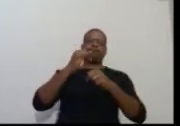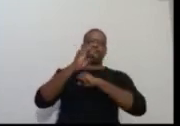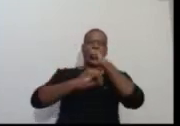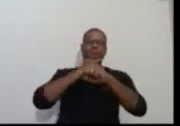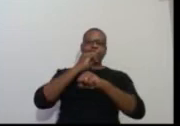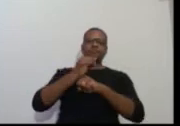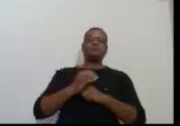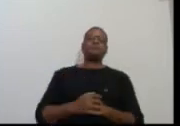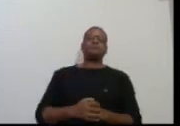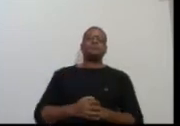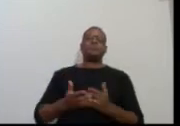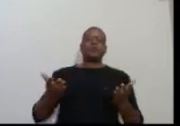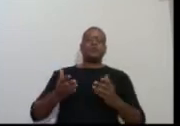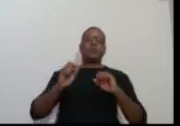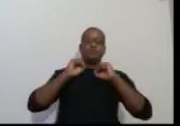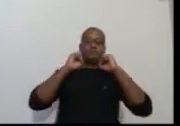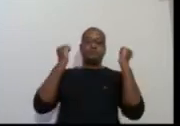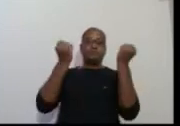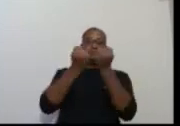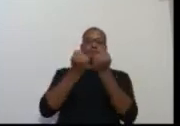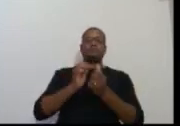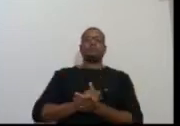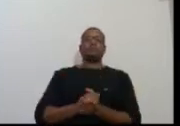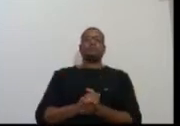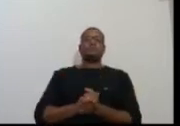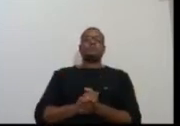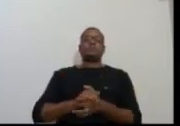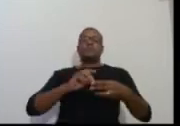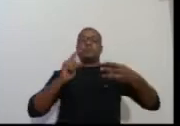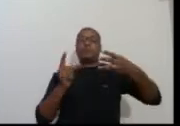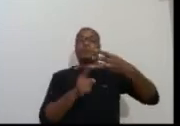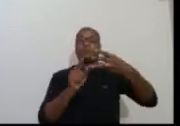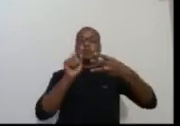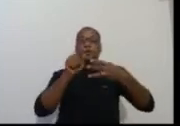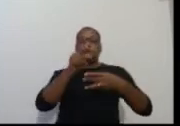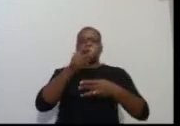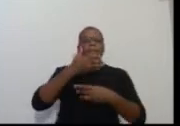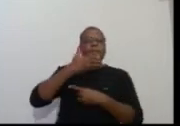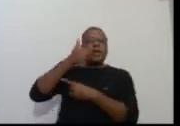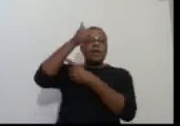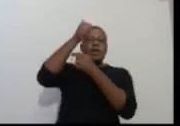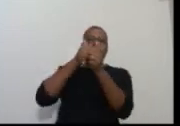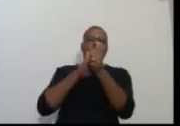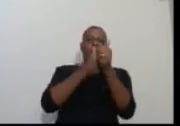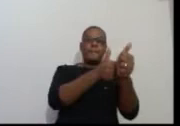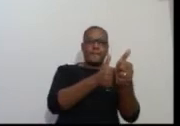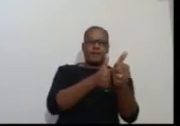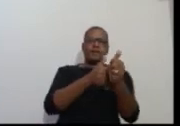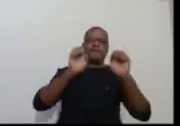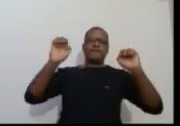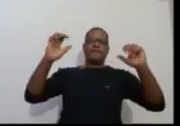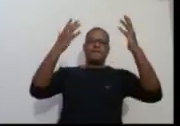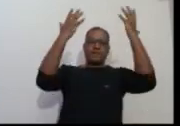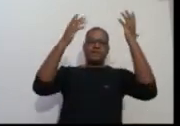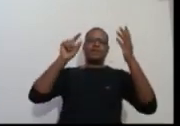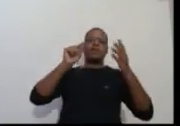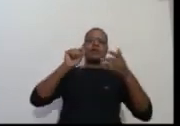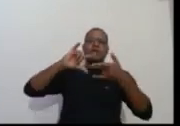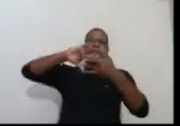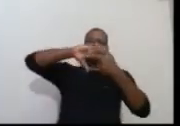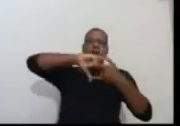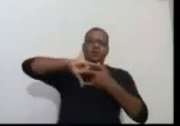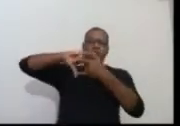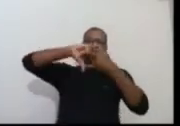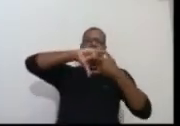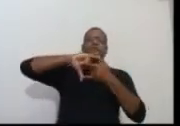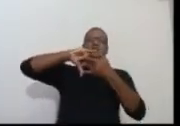evento é através do aplicativo Microsoft Teams, instalado no seu computador ou notebook. Através do nosso